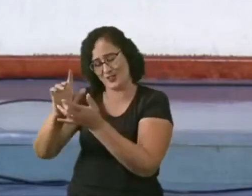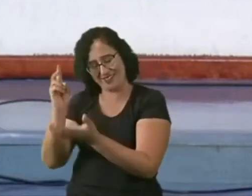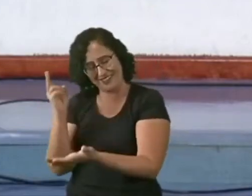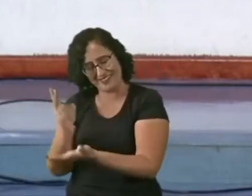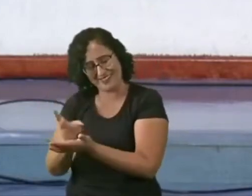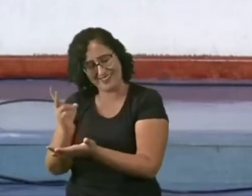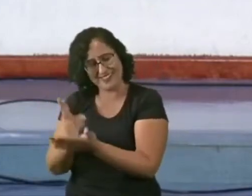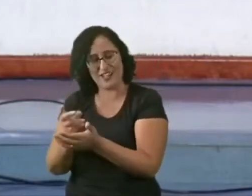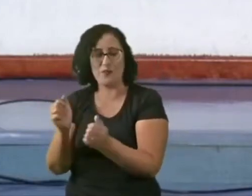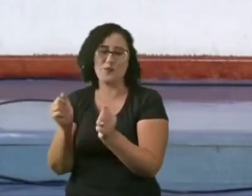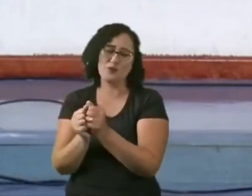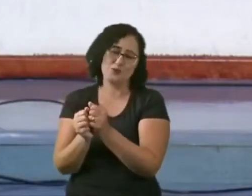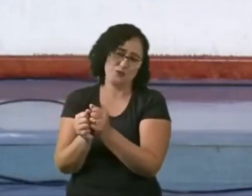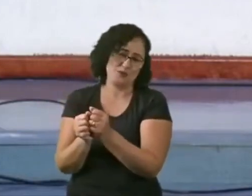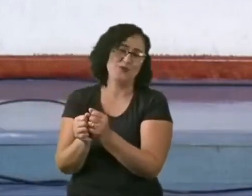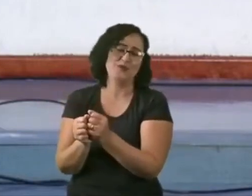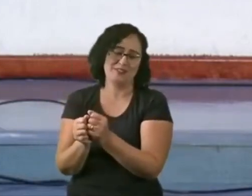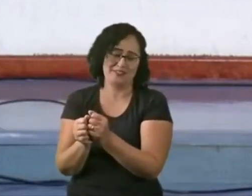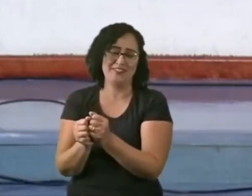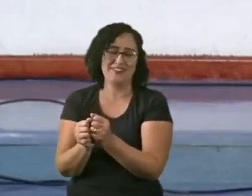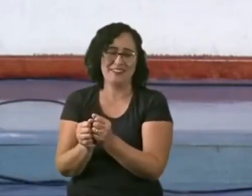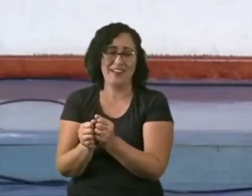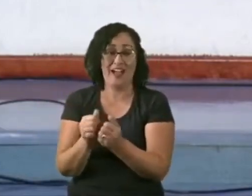comigo. No versículo 15 diz: